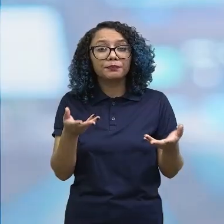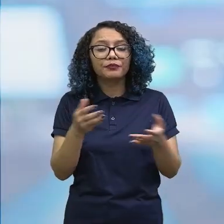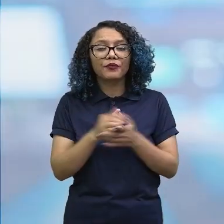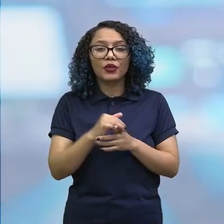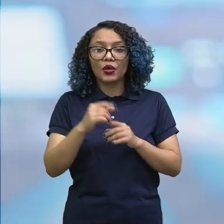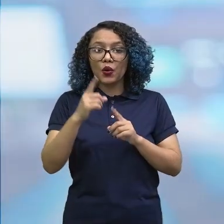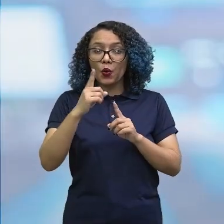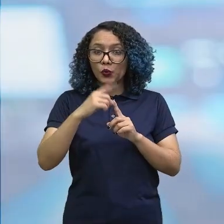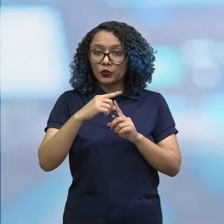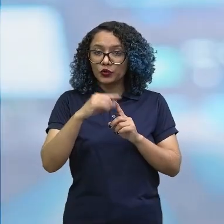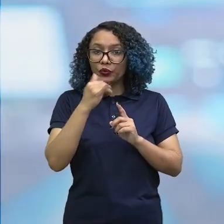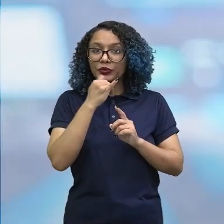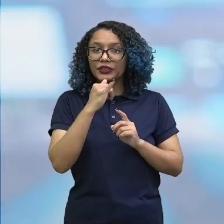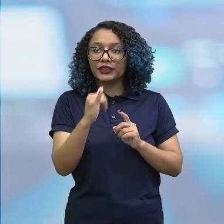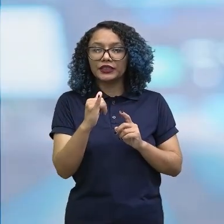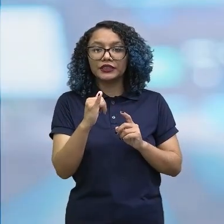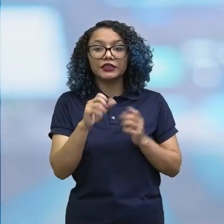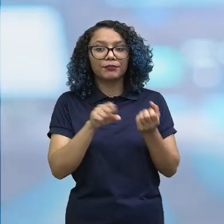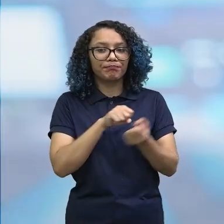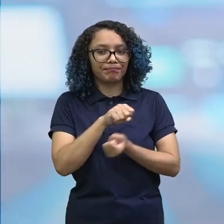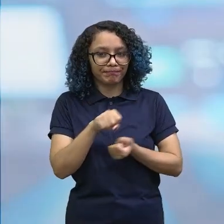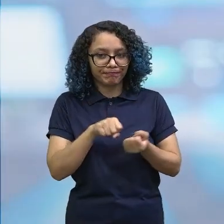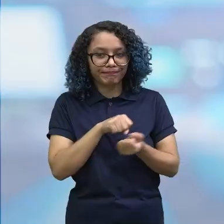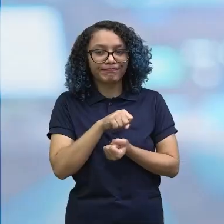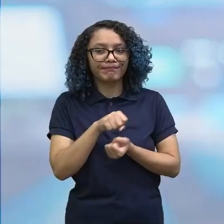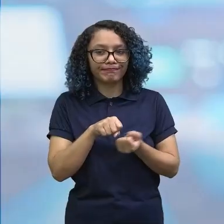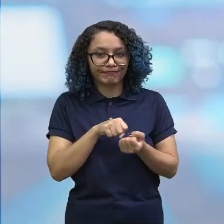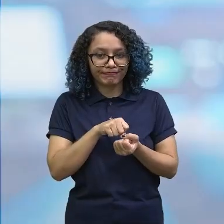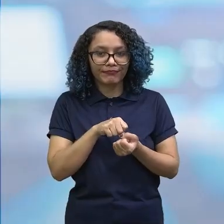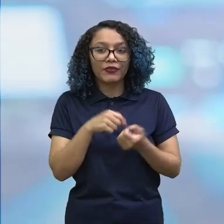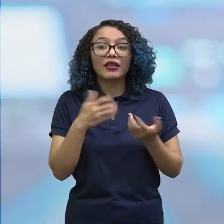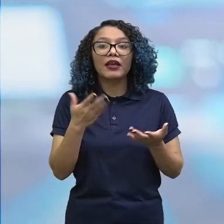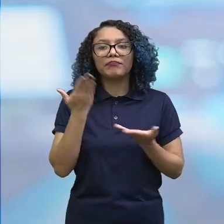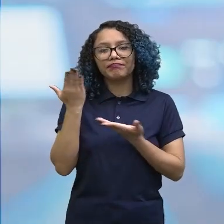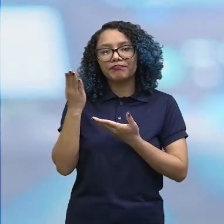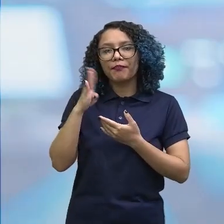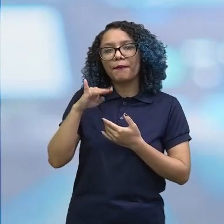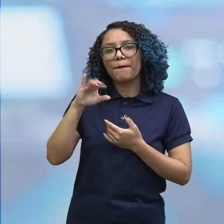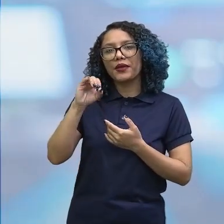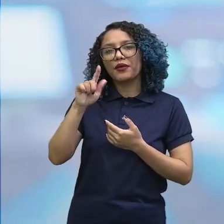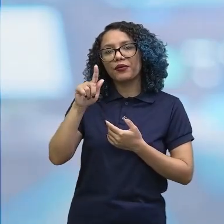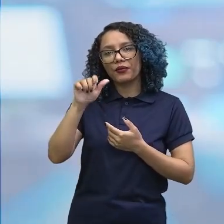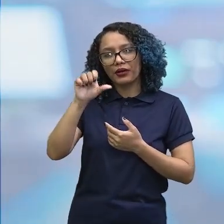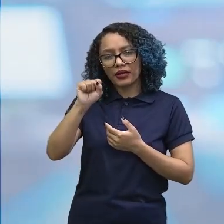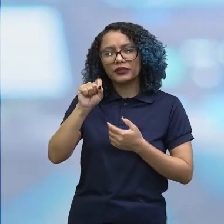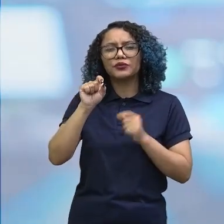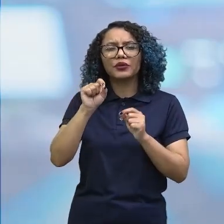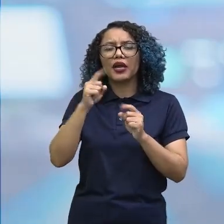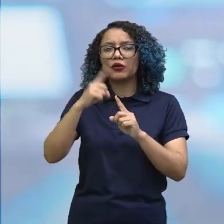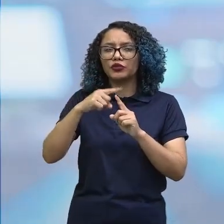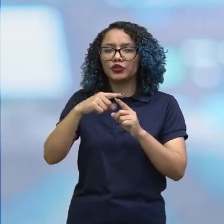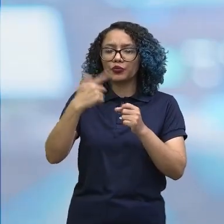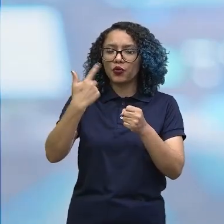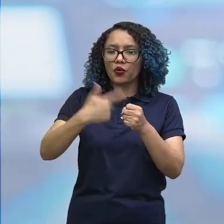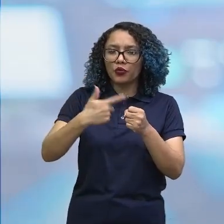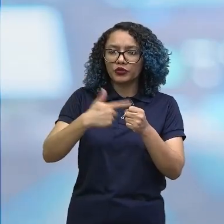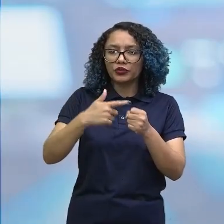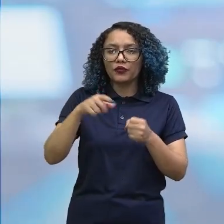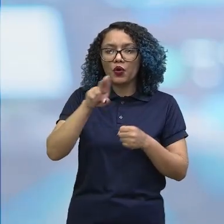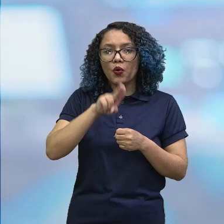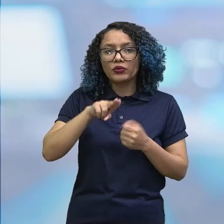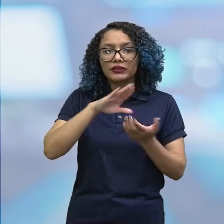uma fonte de energia sustentável, o biogás, que é um combustível gerado a partir